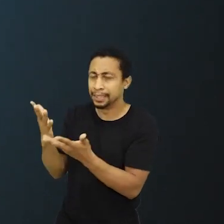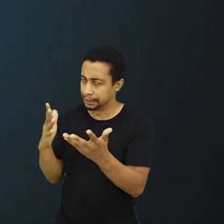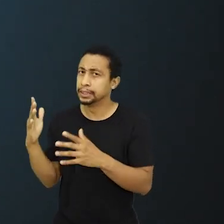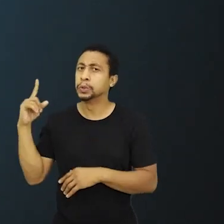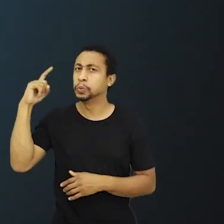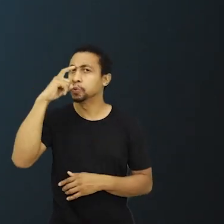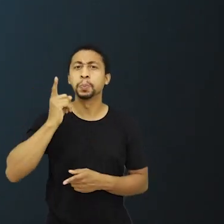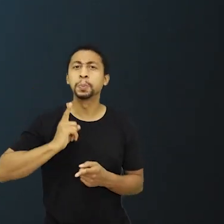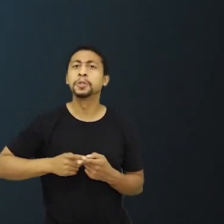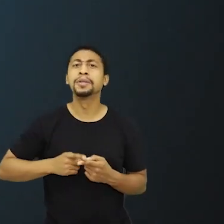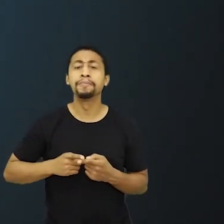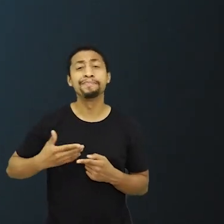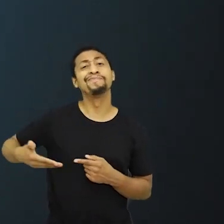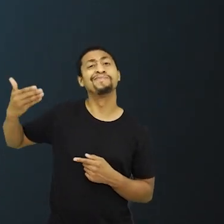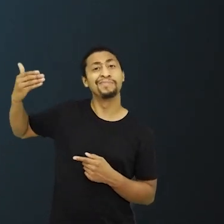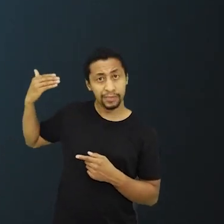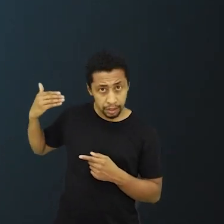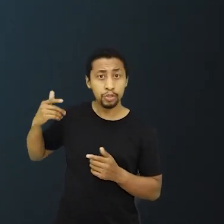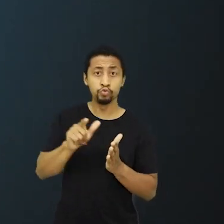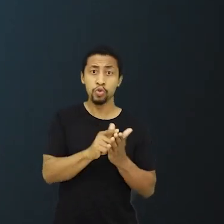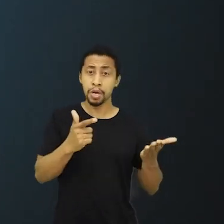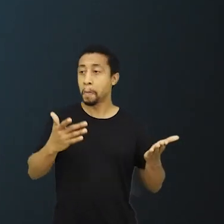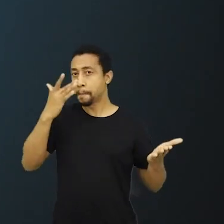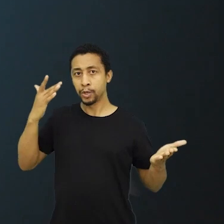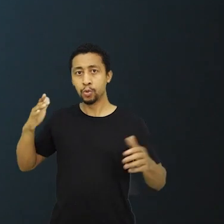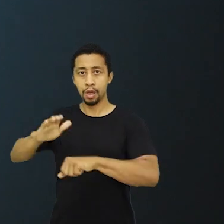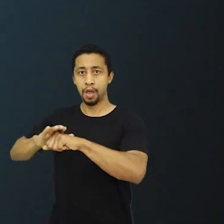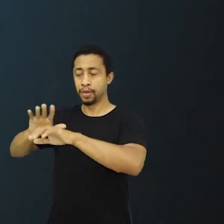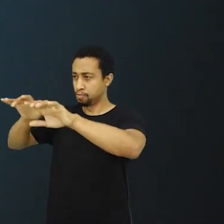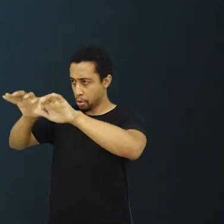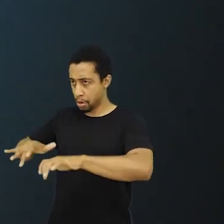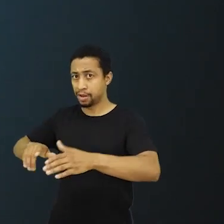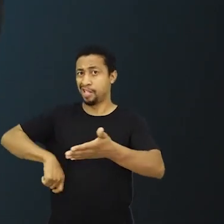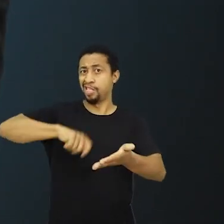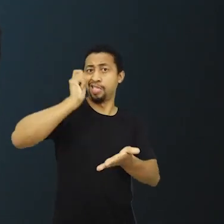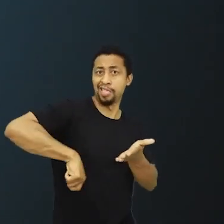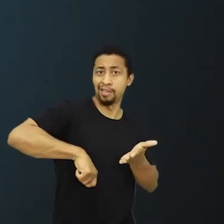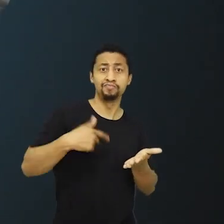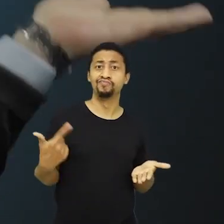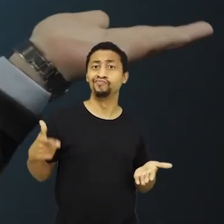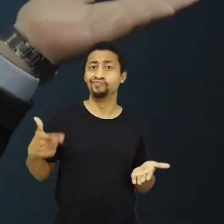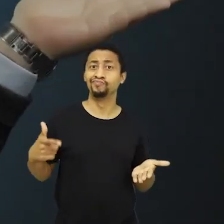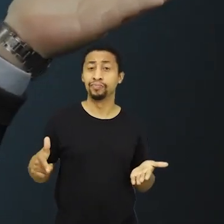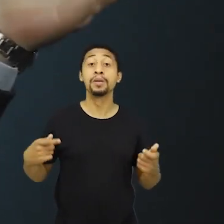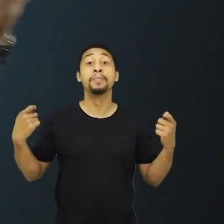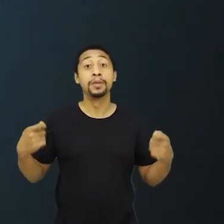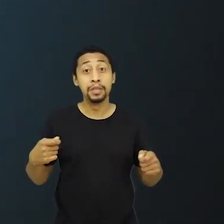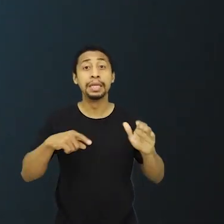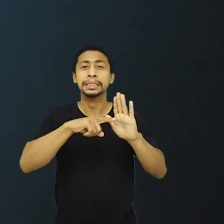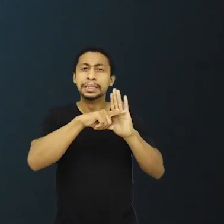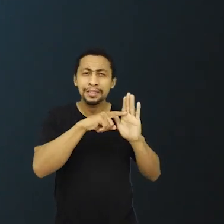não assinavam matérias em jornal. Às vezes tinha inicial, mas você precisava ir em catálogos dos